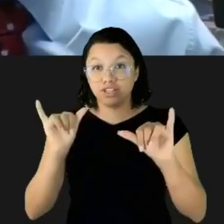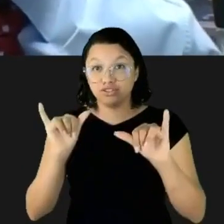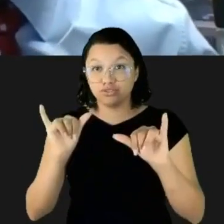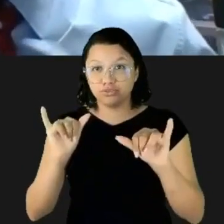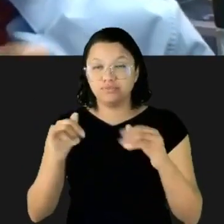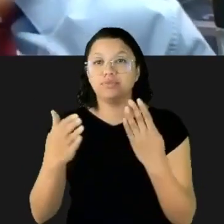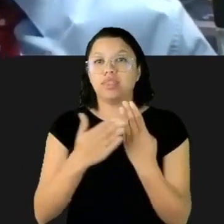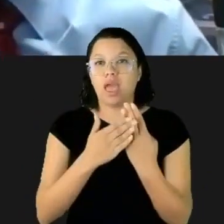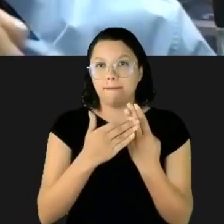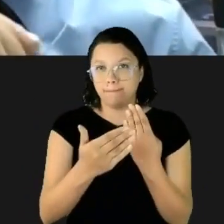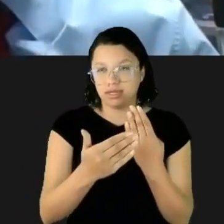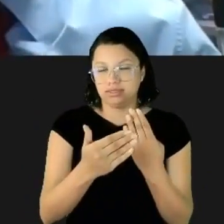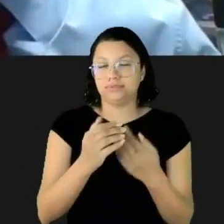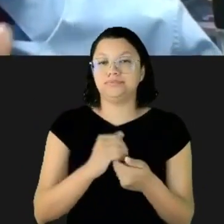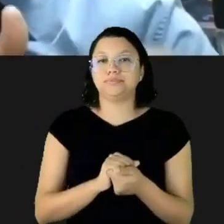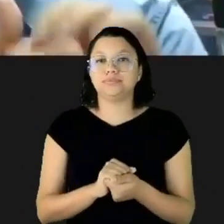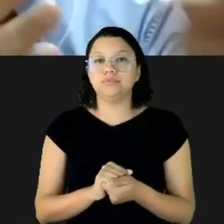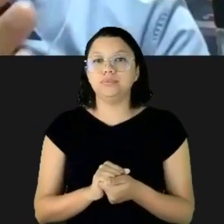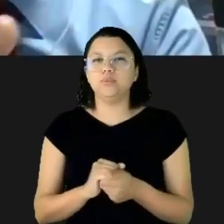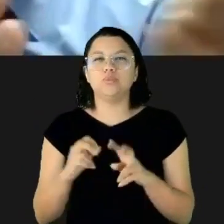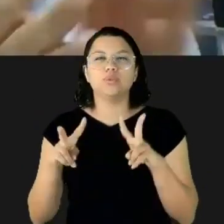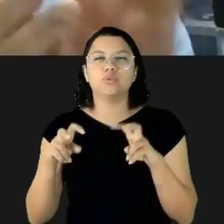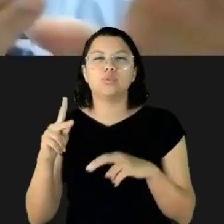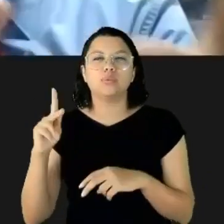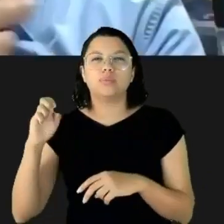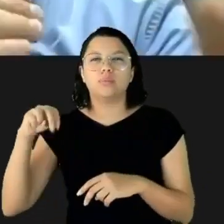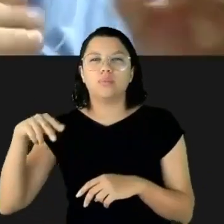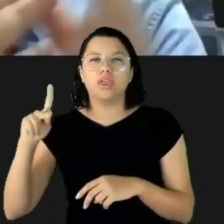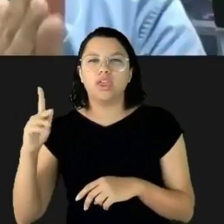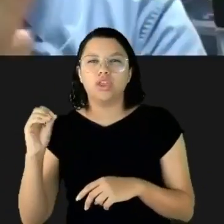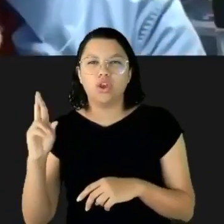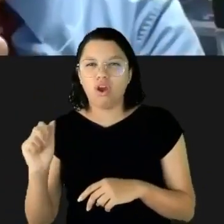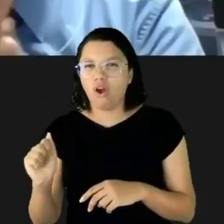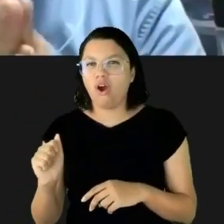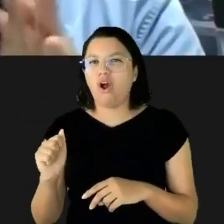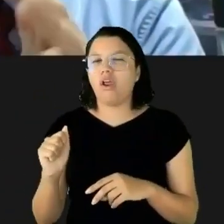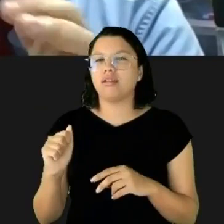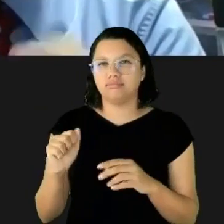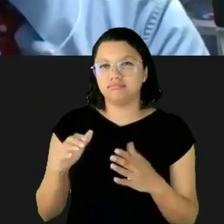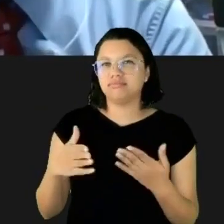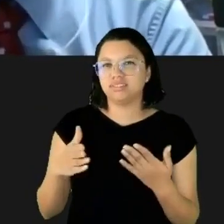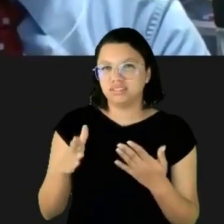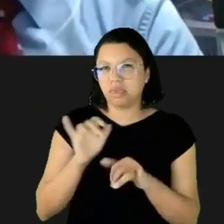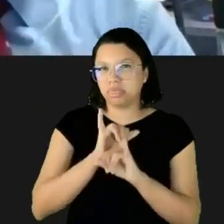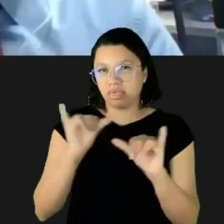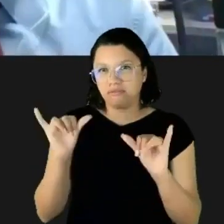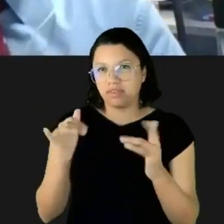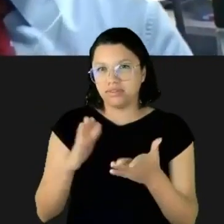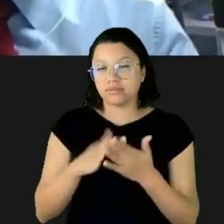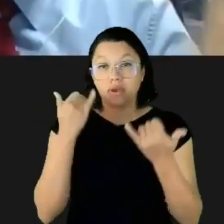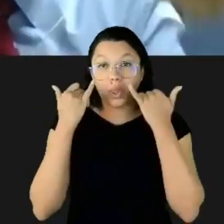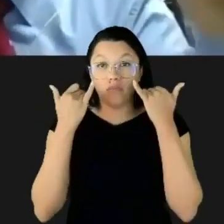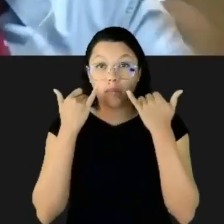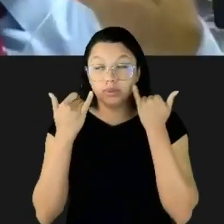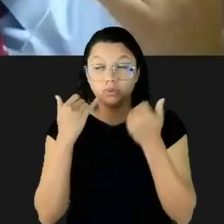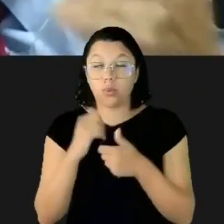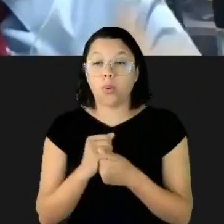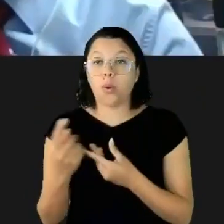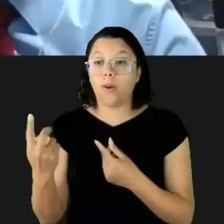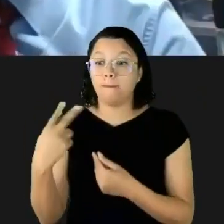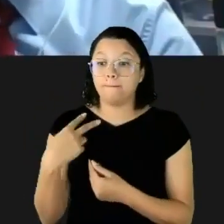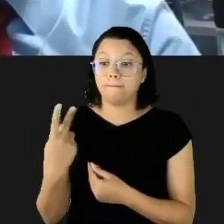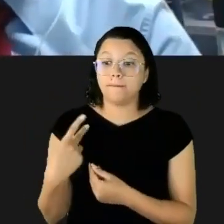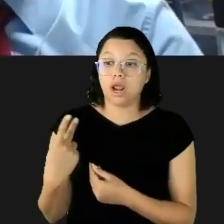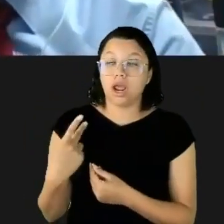penhora no rosto dos altos aquelas fitinhas todos aqueles detalhes que a gente fazia e eram informações